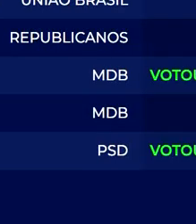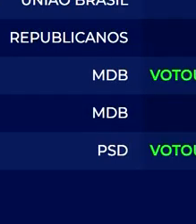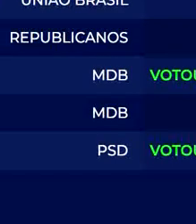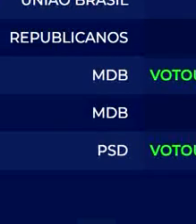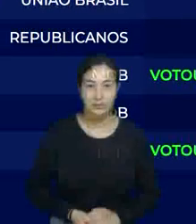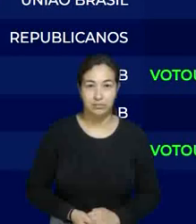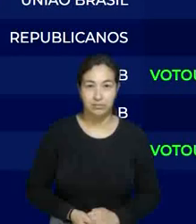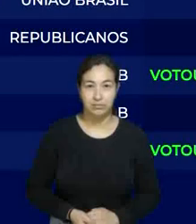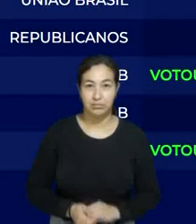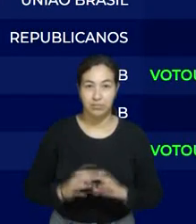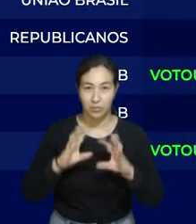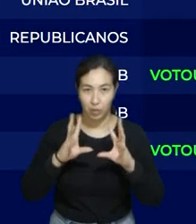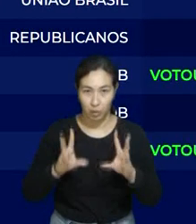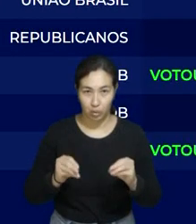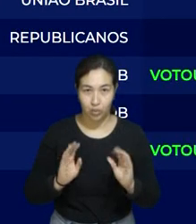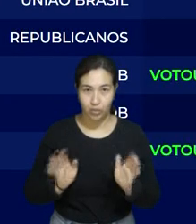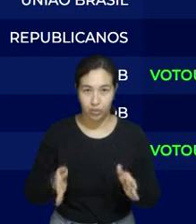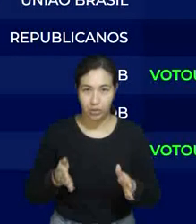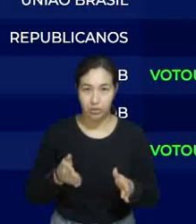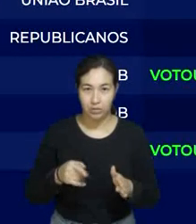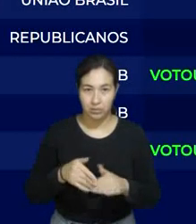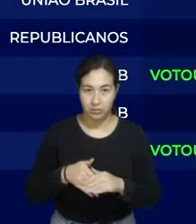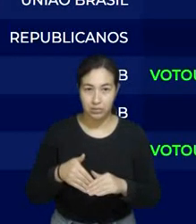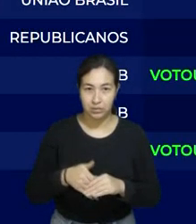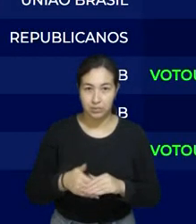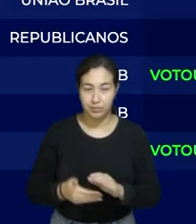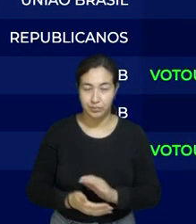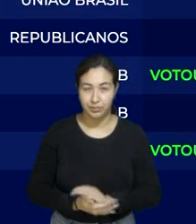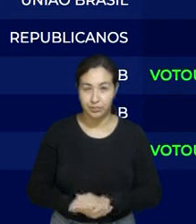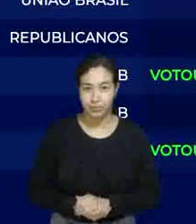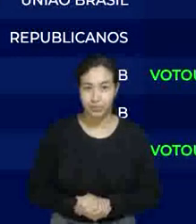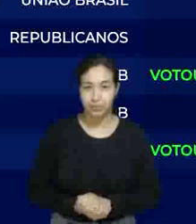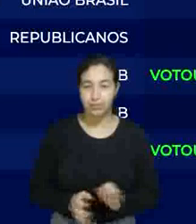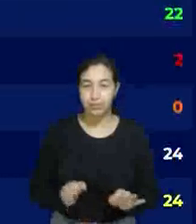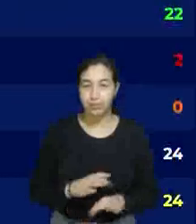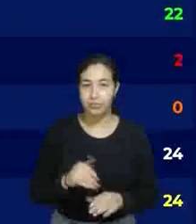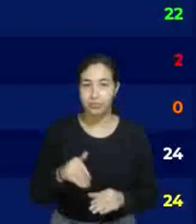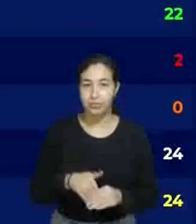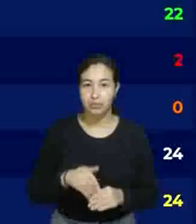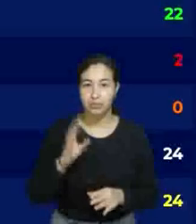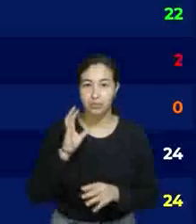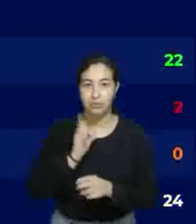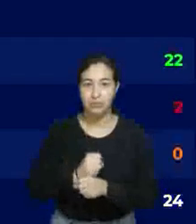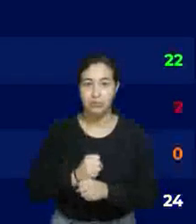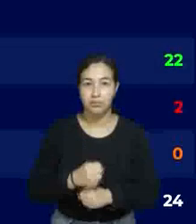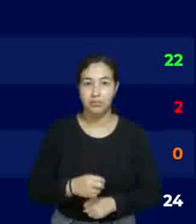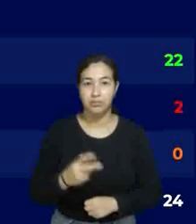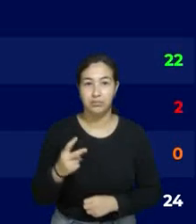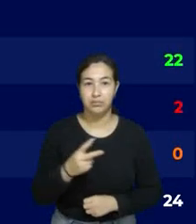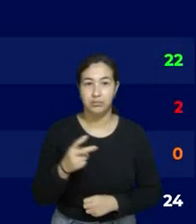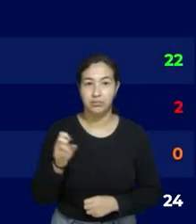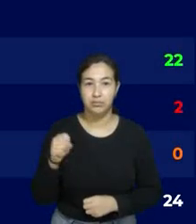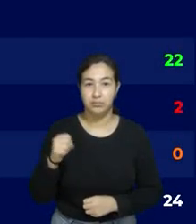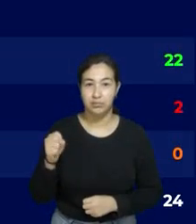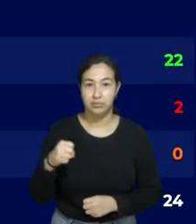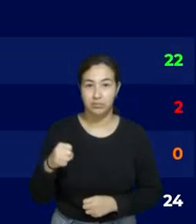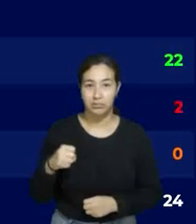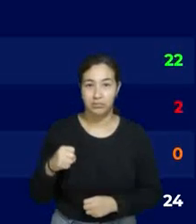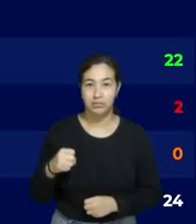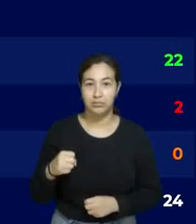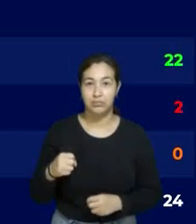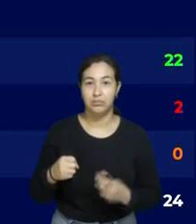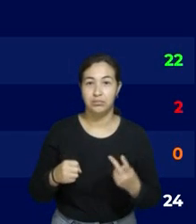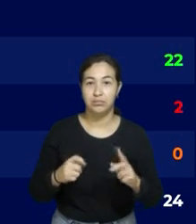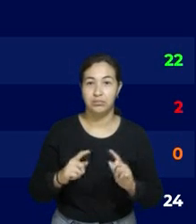Consulto, senhores deputados, se todos exercerem seu direito de voto. Cerrada a votação, com o resultado, 22 votos sim, 2 votos não, nenhuma abstenção,